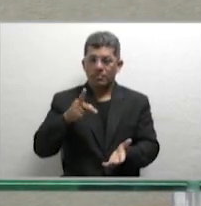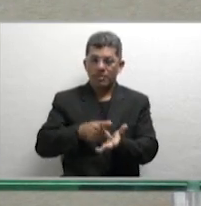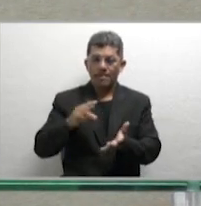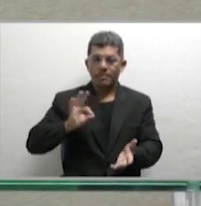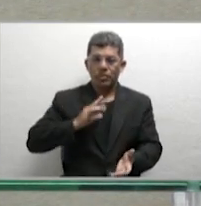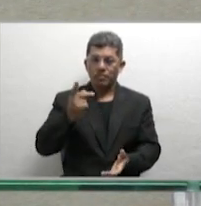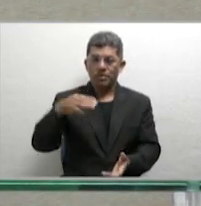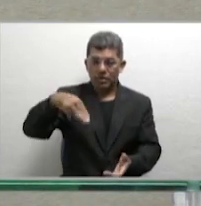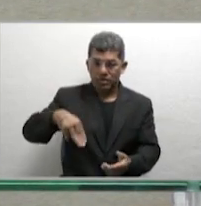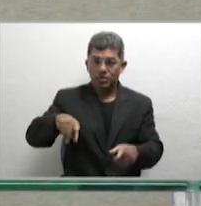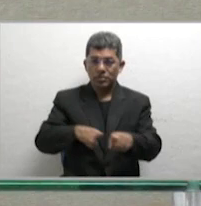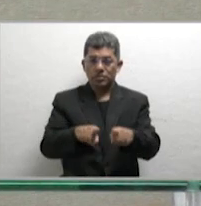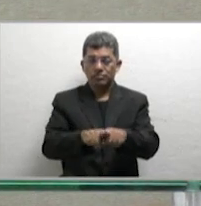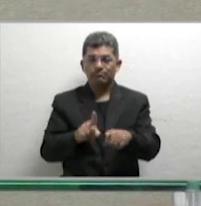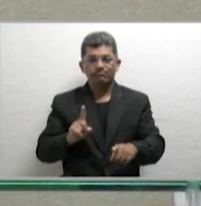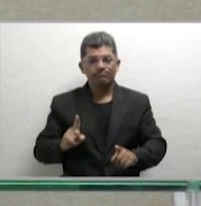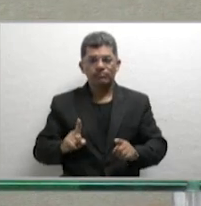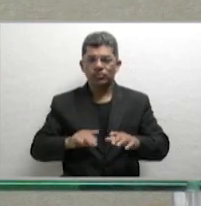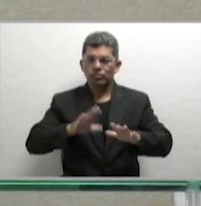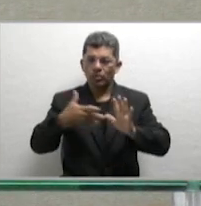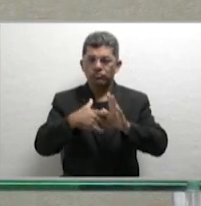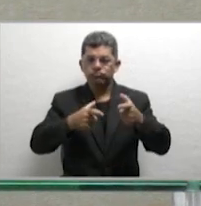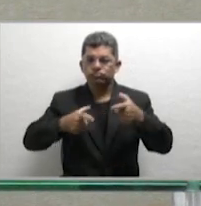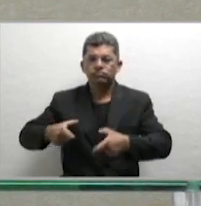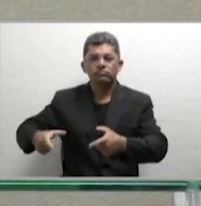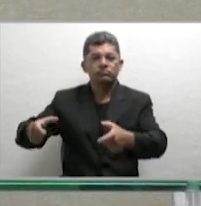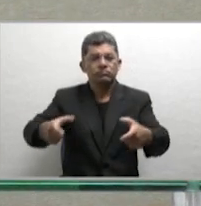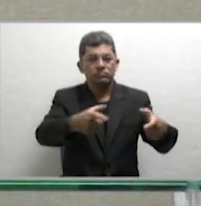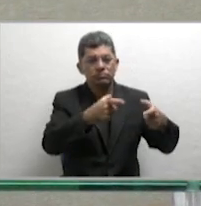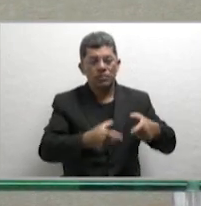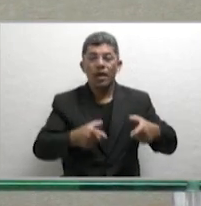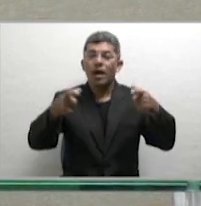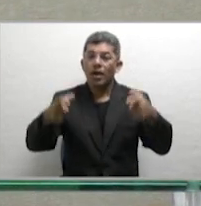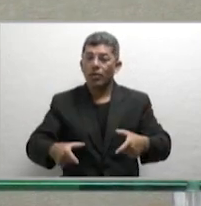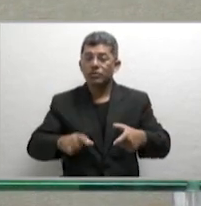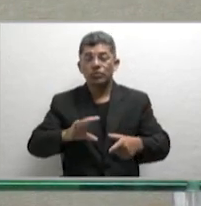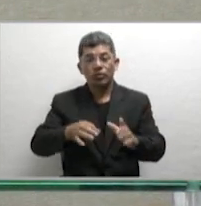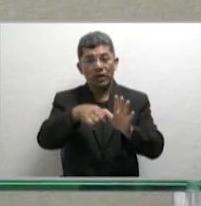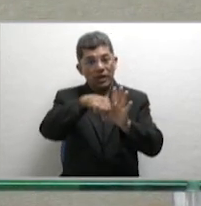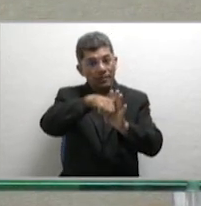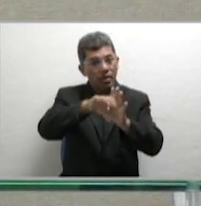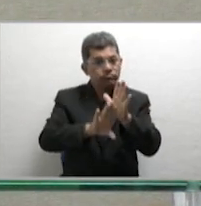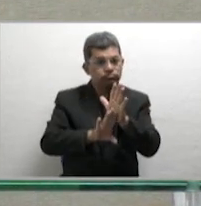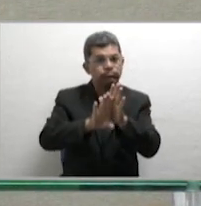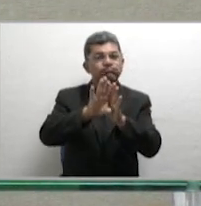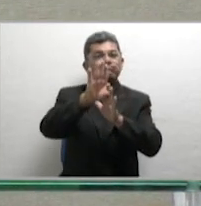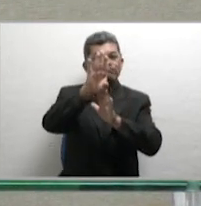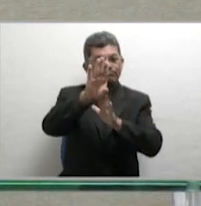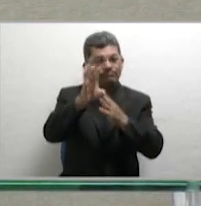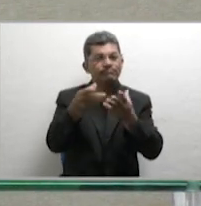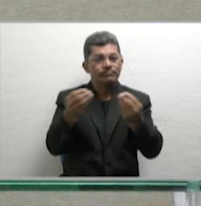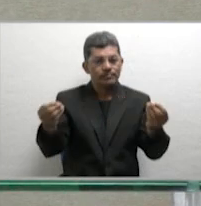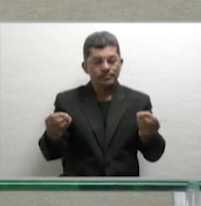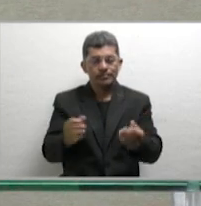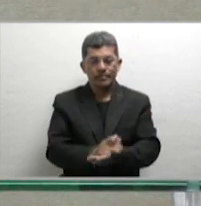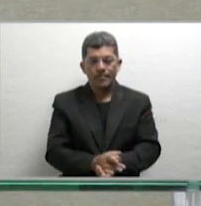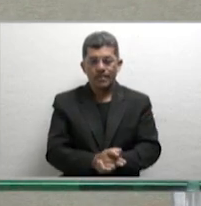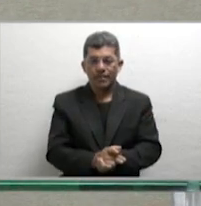polícia militar nos diversos locais onde a incidência criminal tem aumentado e